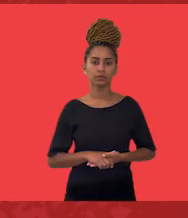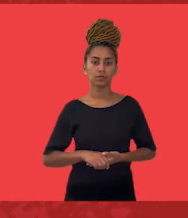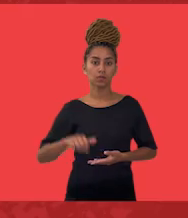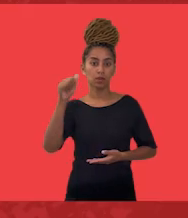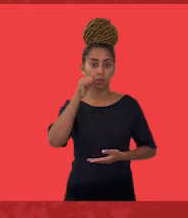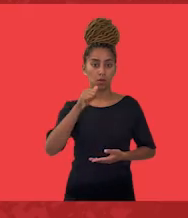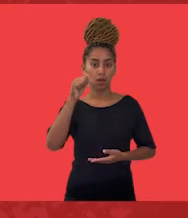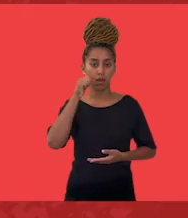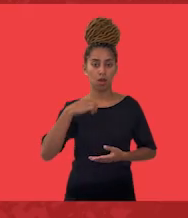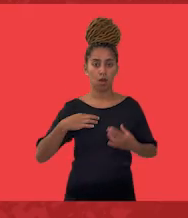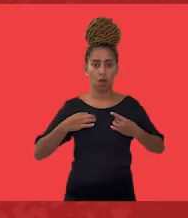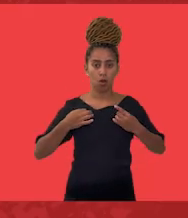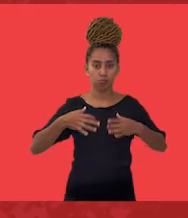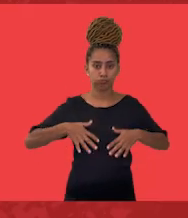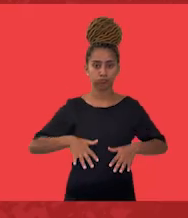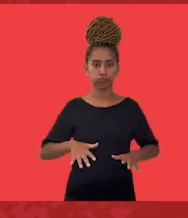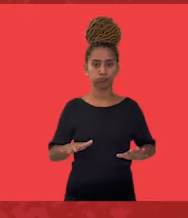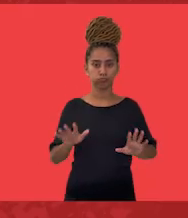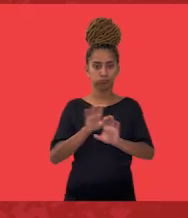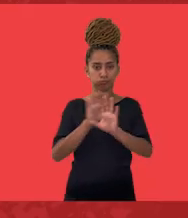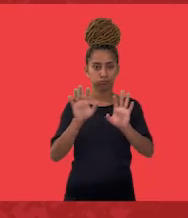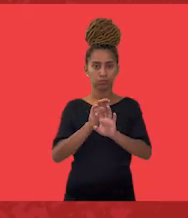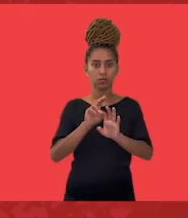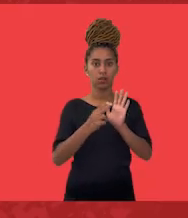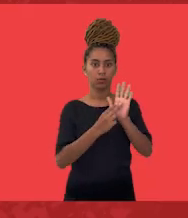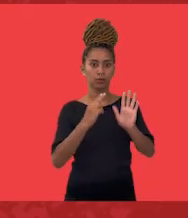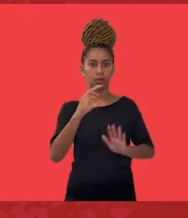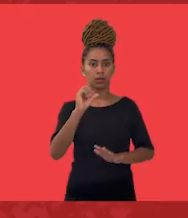Mulher em Trajes Turvos, de Carla Correia.